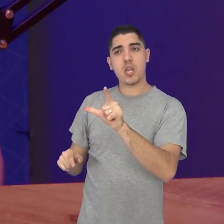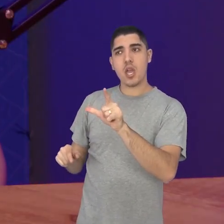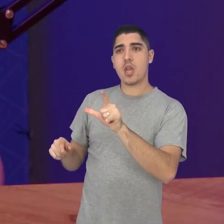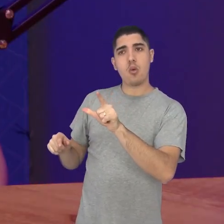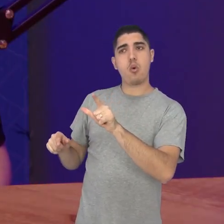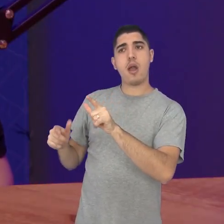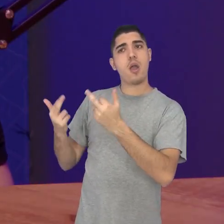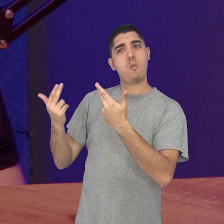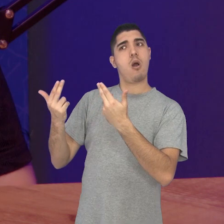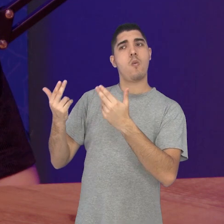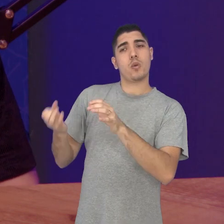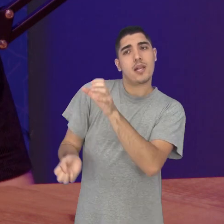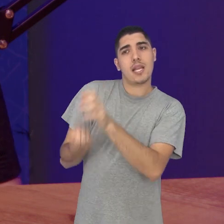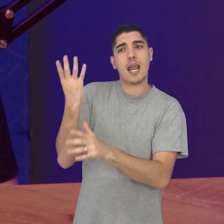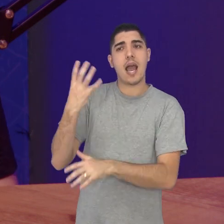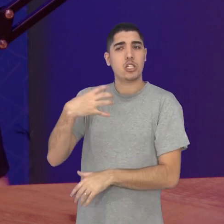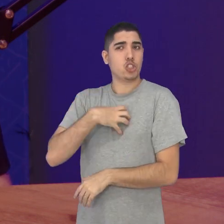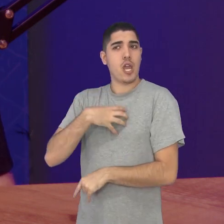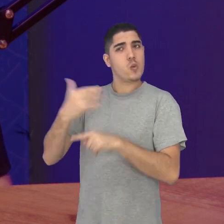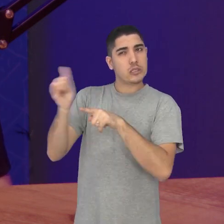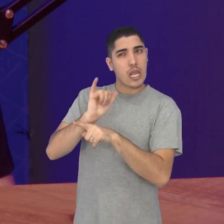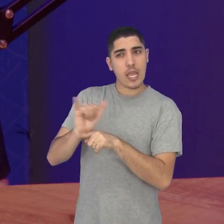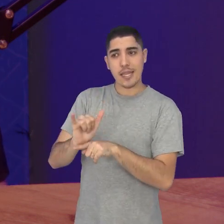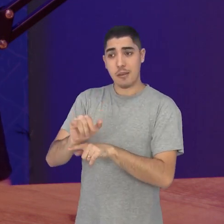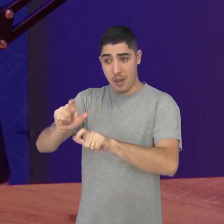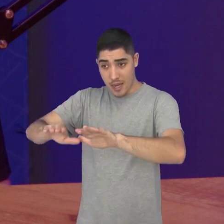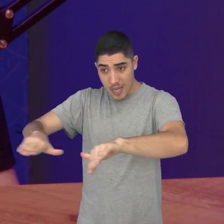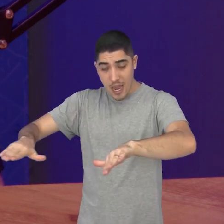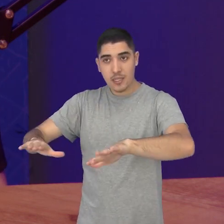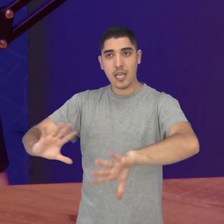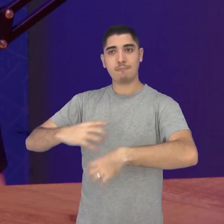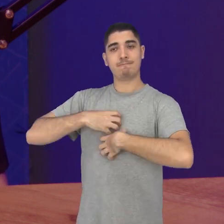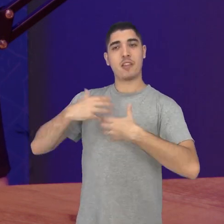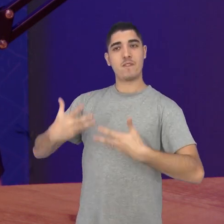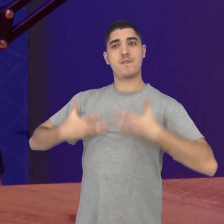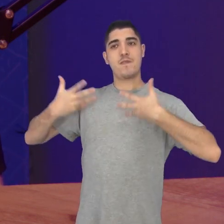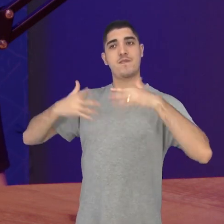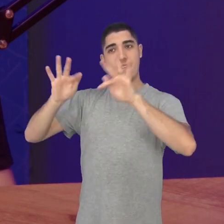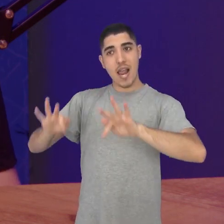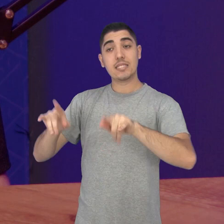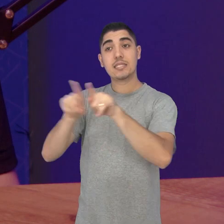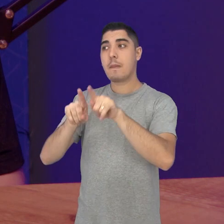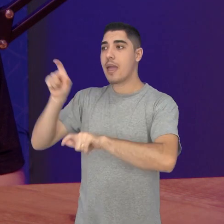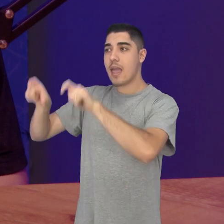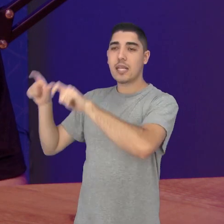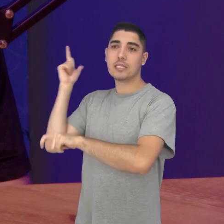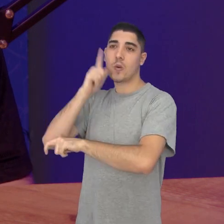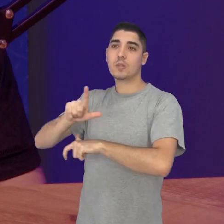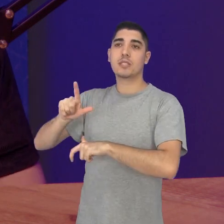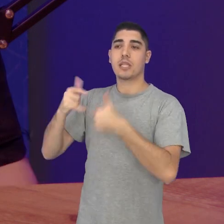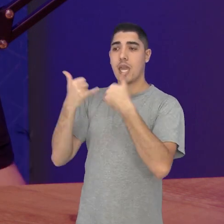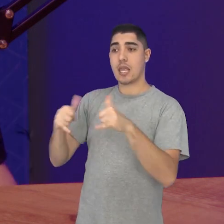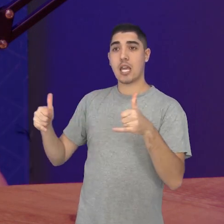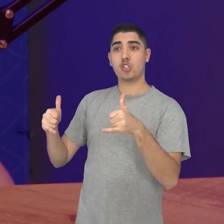conseguiram, Samuel, eles conseguiram criar uma forma, né, de deixar as crianças mais felizes e eles, né, terem uma fonte de